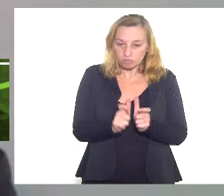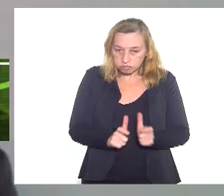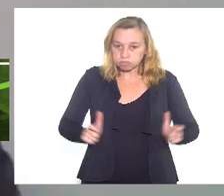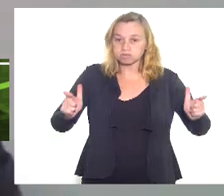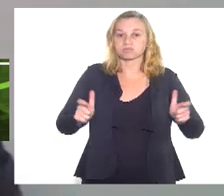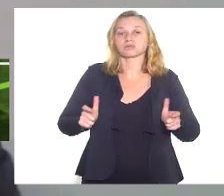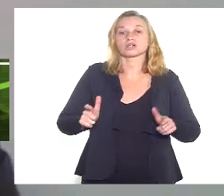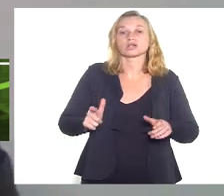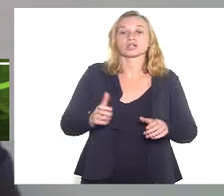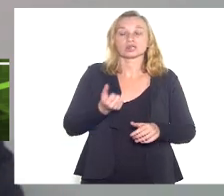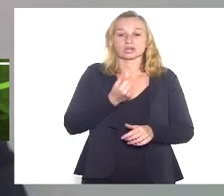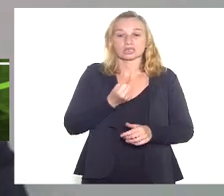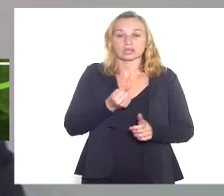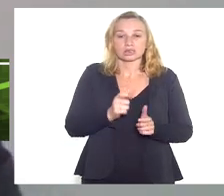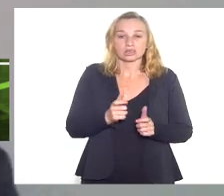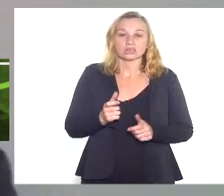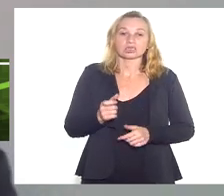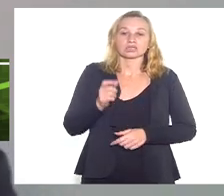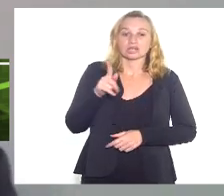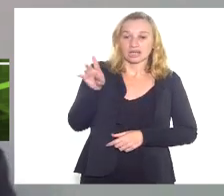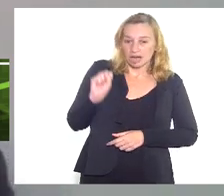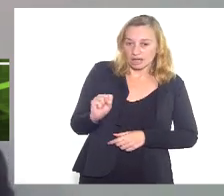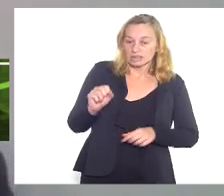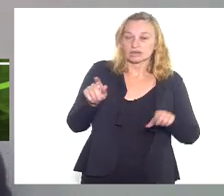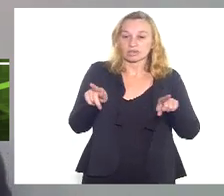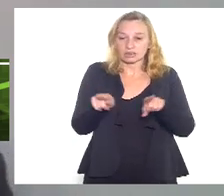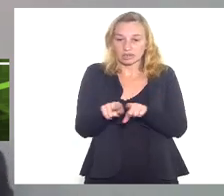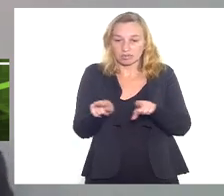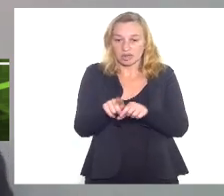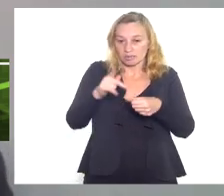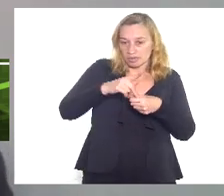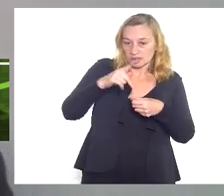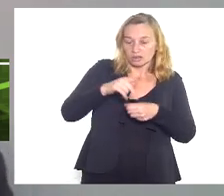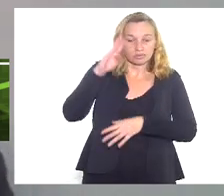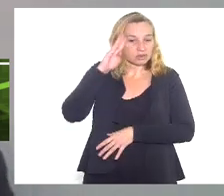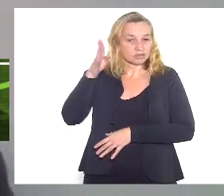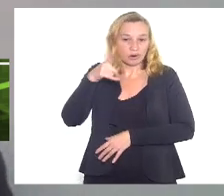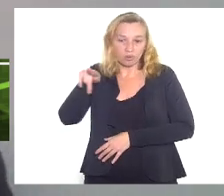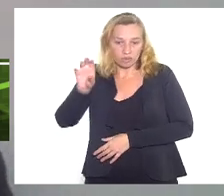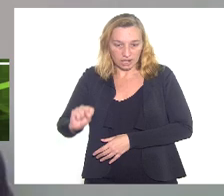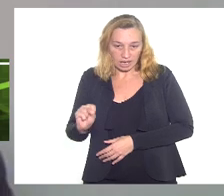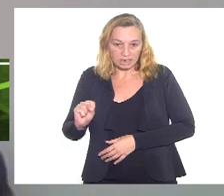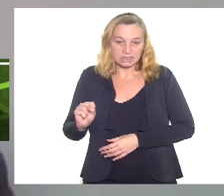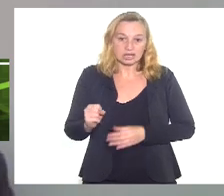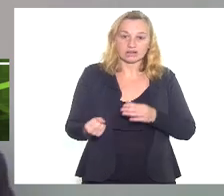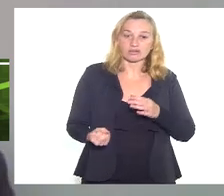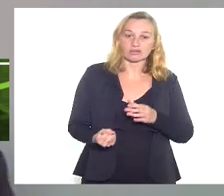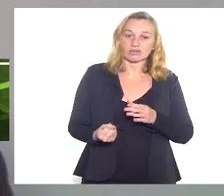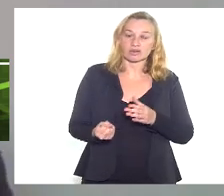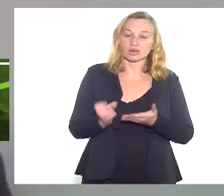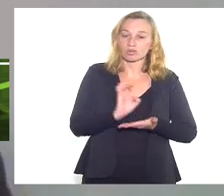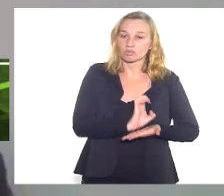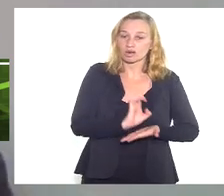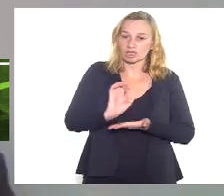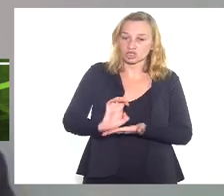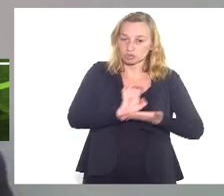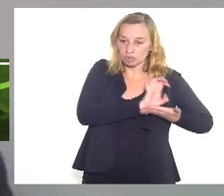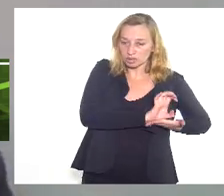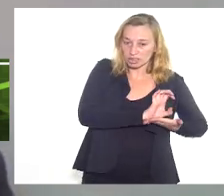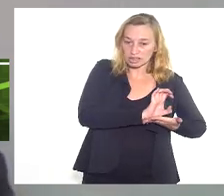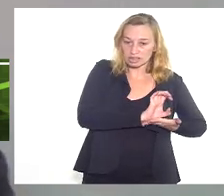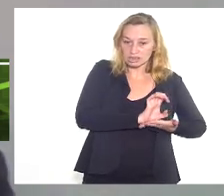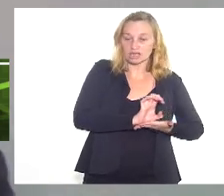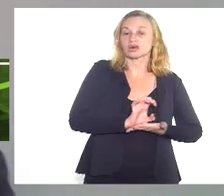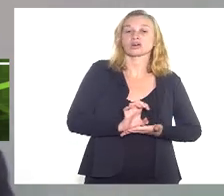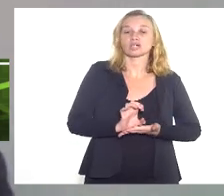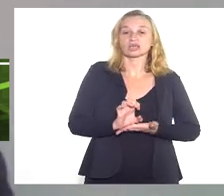gás e petróleo também, mas sobretudo gás. Esse ativo, ele prevê uma exportação, uma vez, obviamente, ele ainda está na